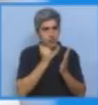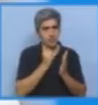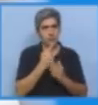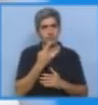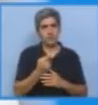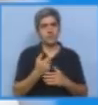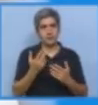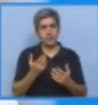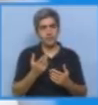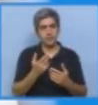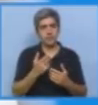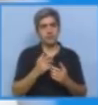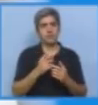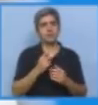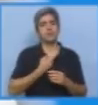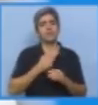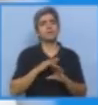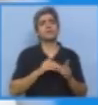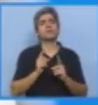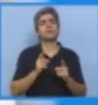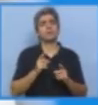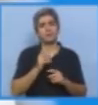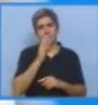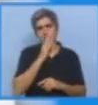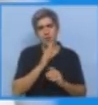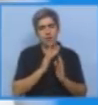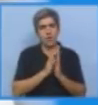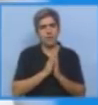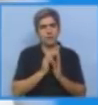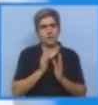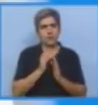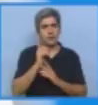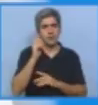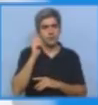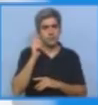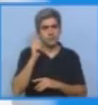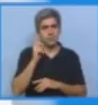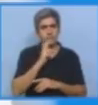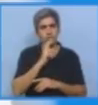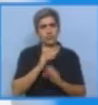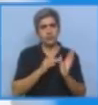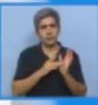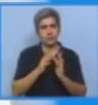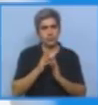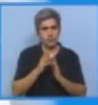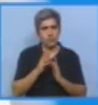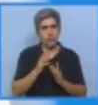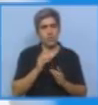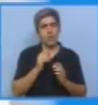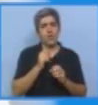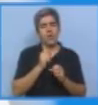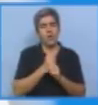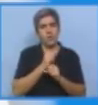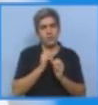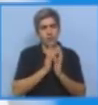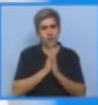Disseram-lhe então: que devemos nós fazer para praticar as obras de Deus? Respondeu Jesus: a obra de